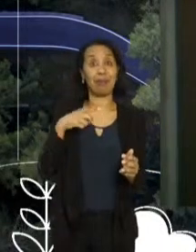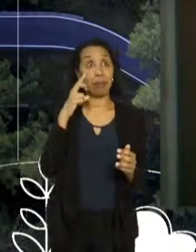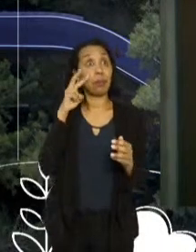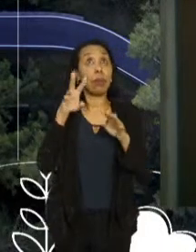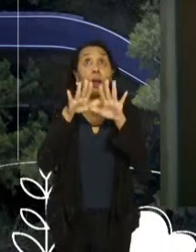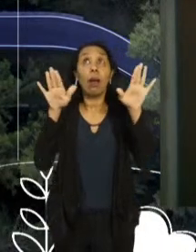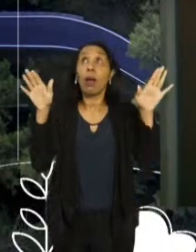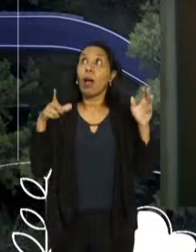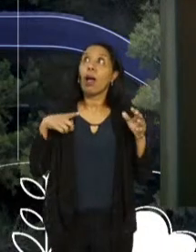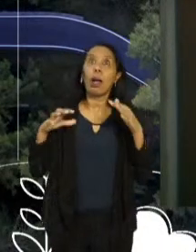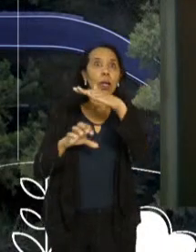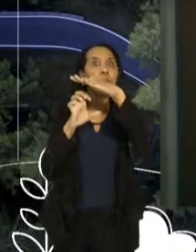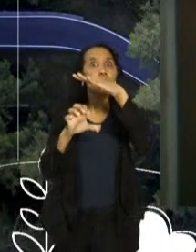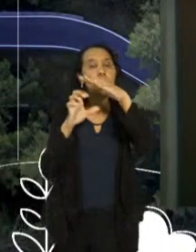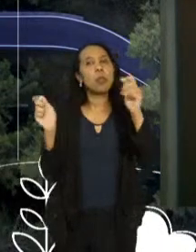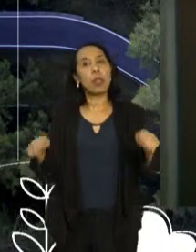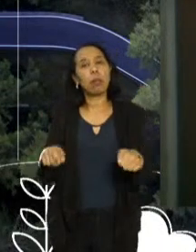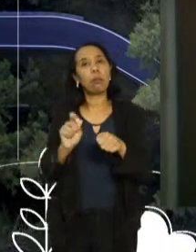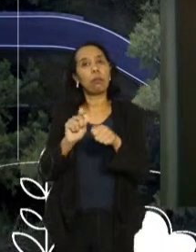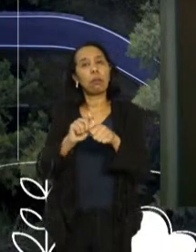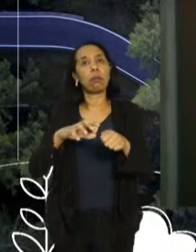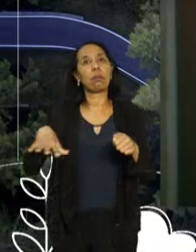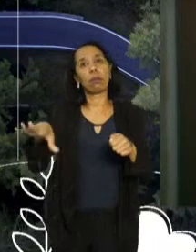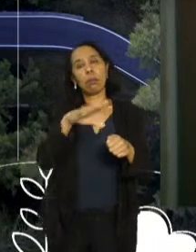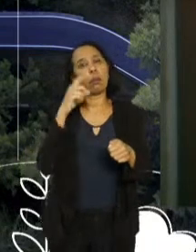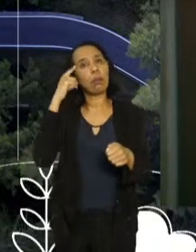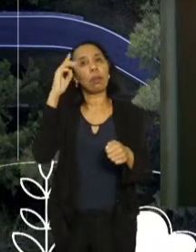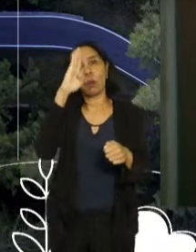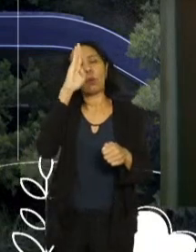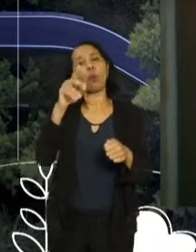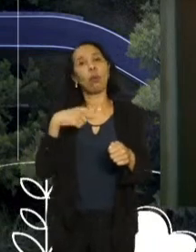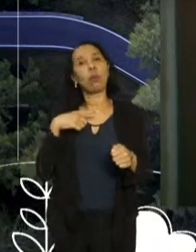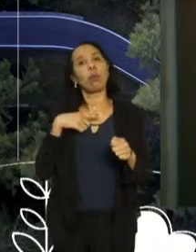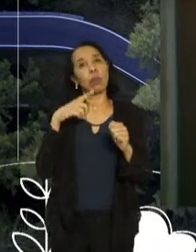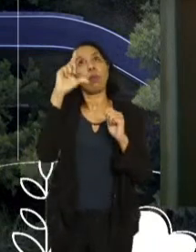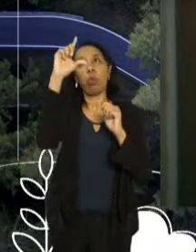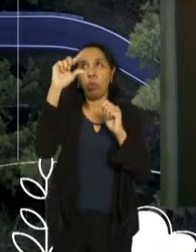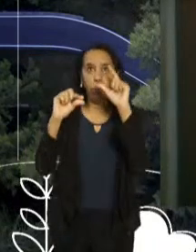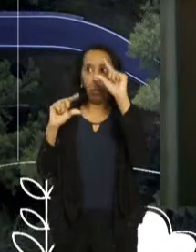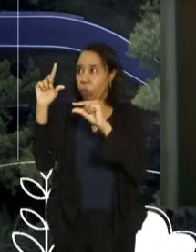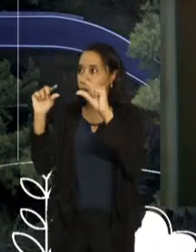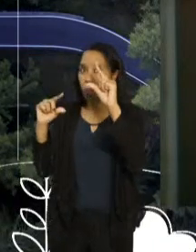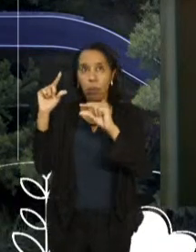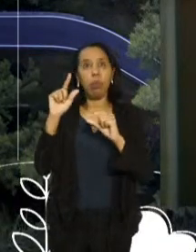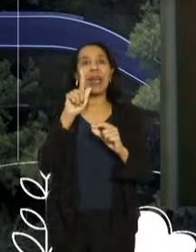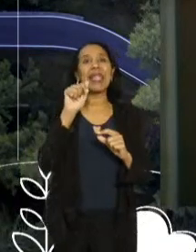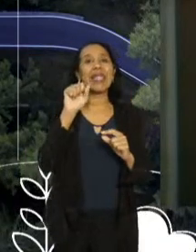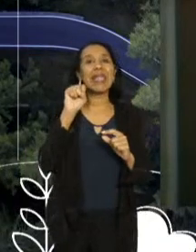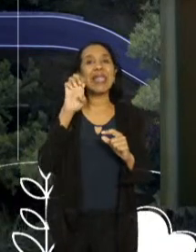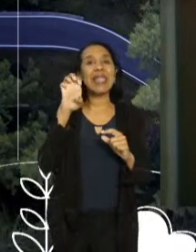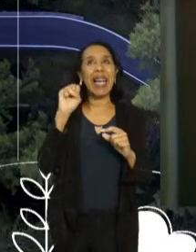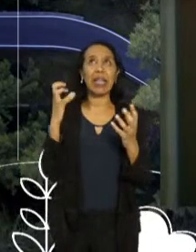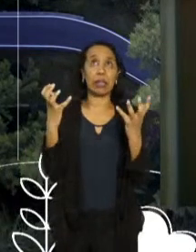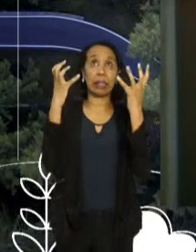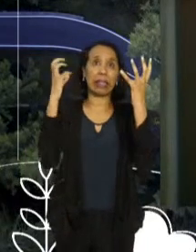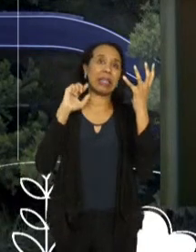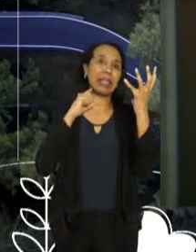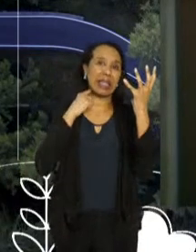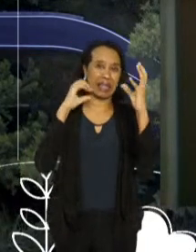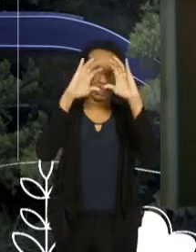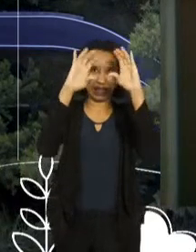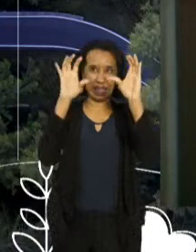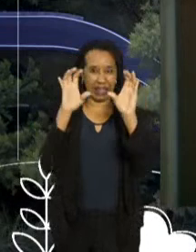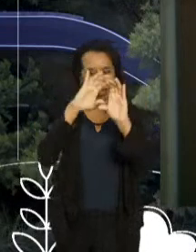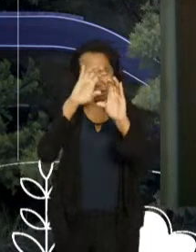as empresas estão fazendo do ponto de vista de redução de gases de efeito estufa. Inclusive, no,